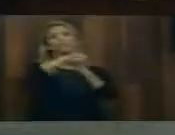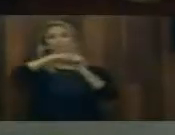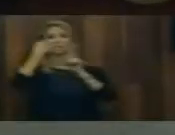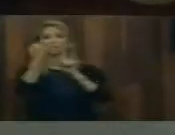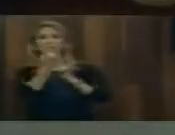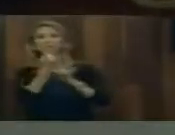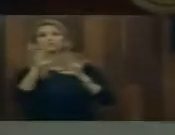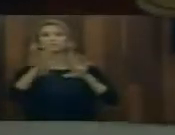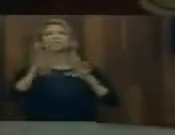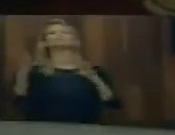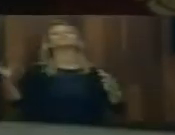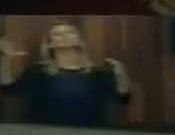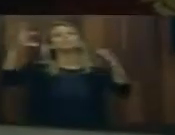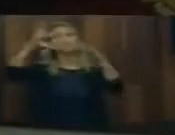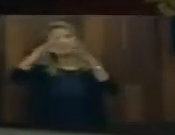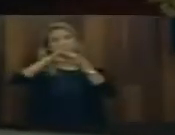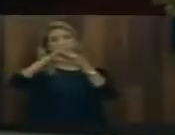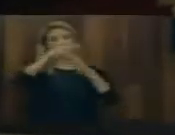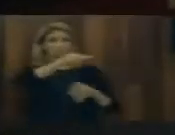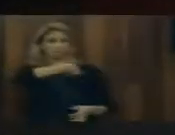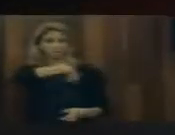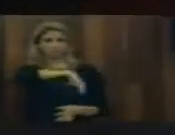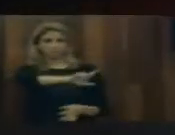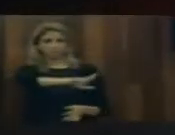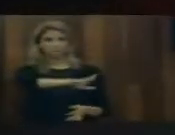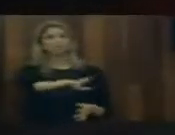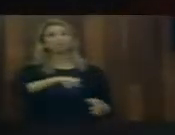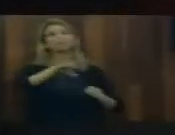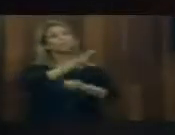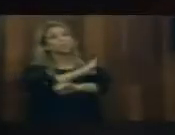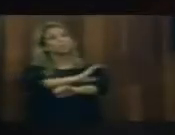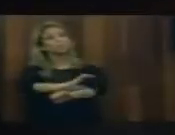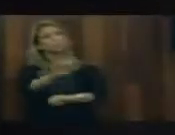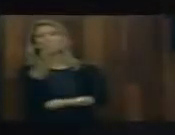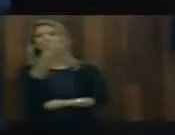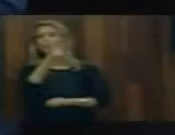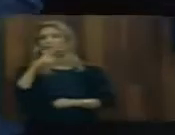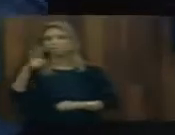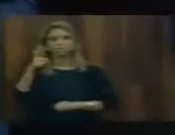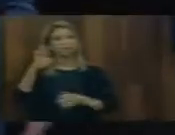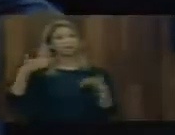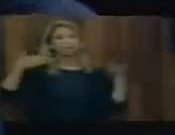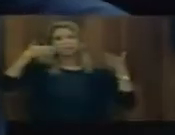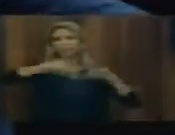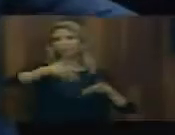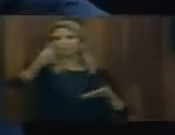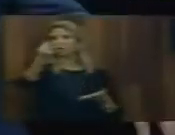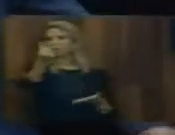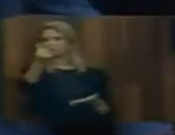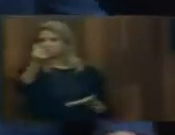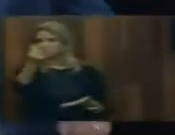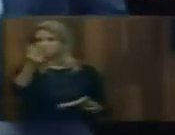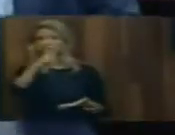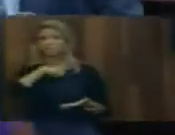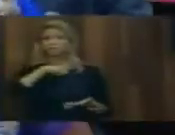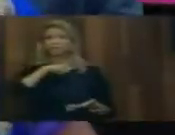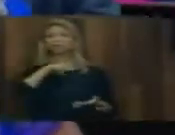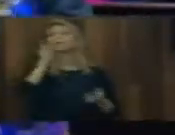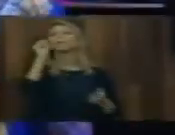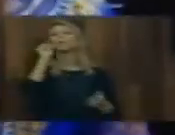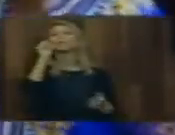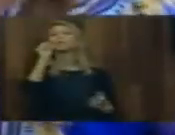religião, arte, educação e cultura, sem fins lucrativos, tendo como proposta